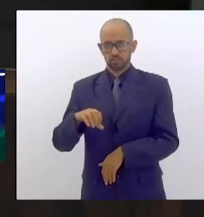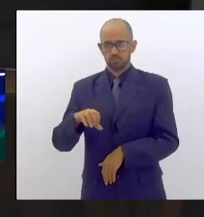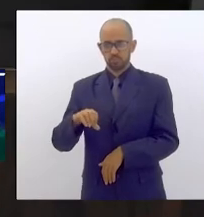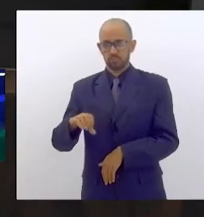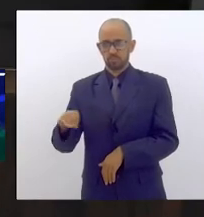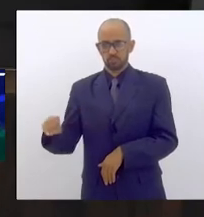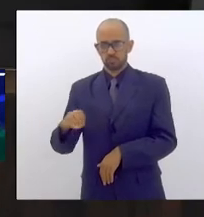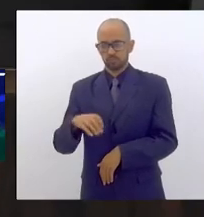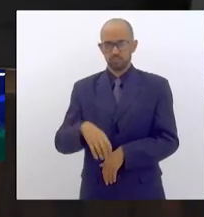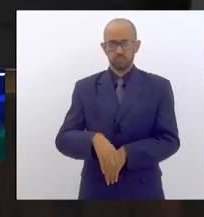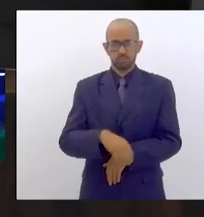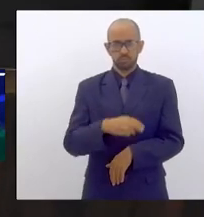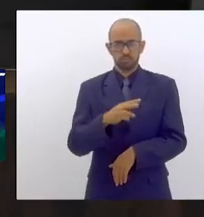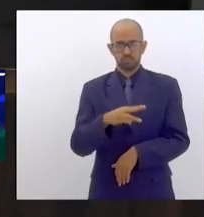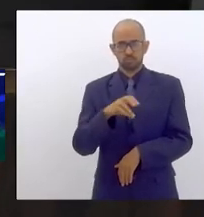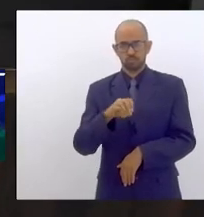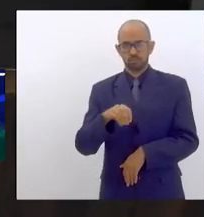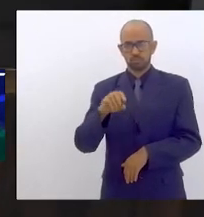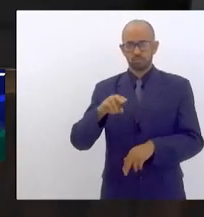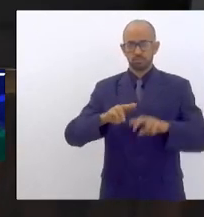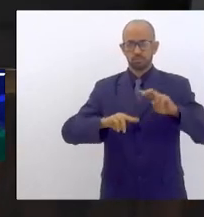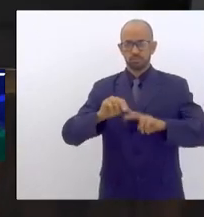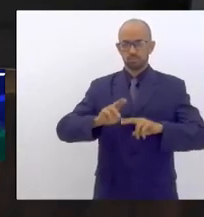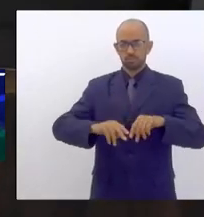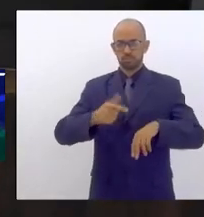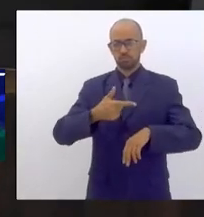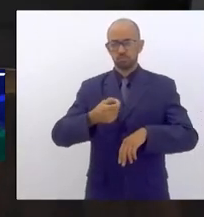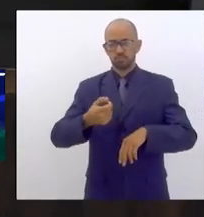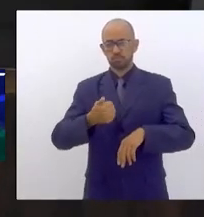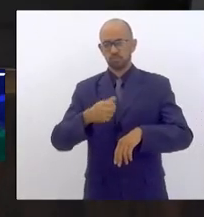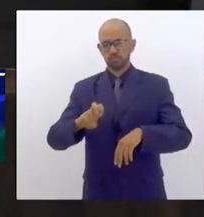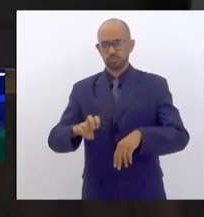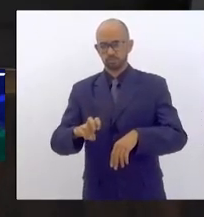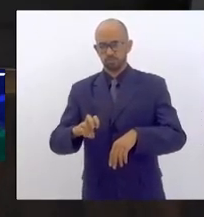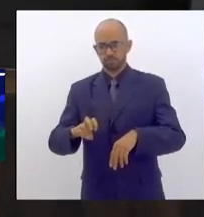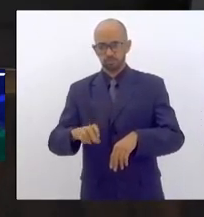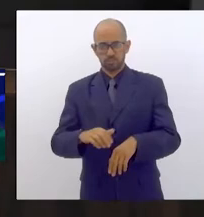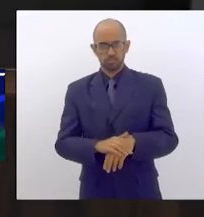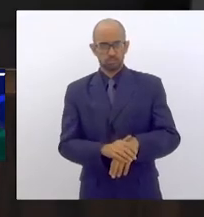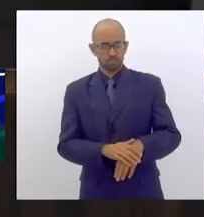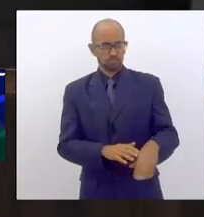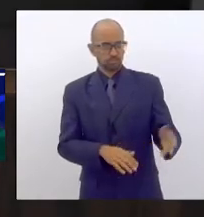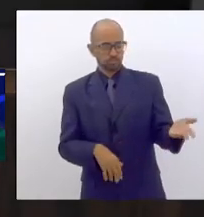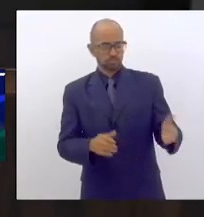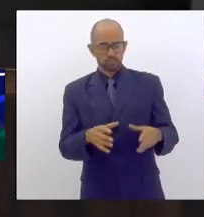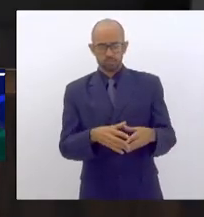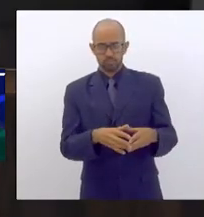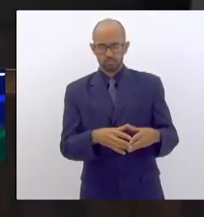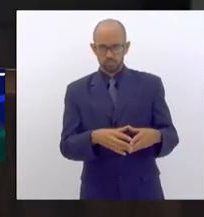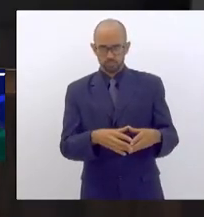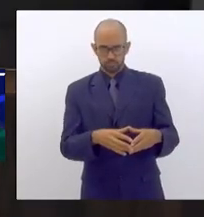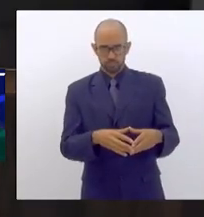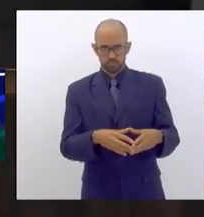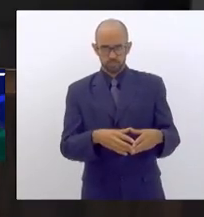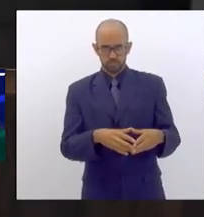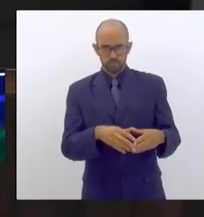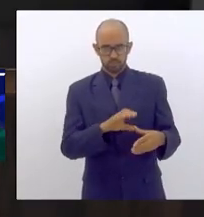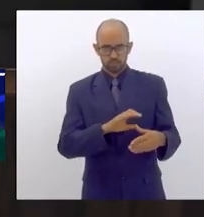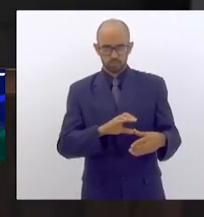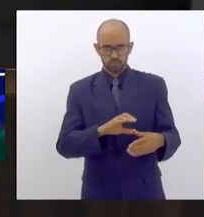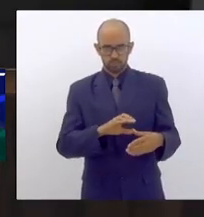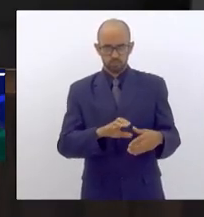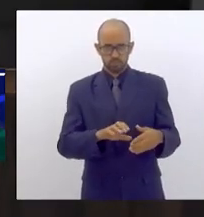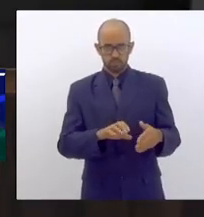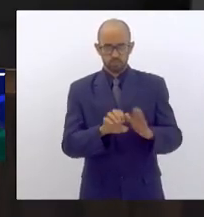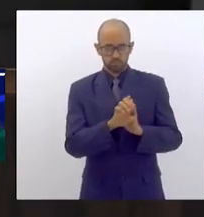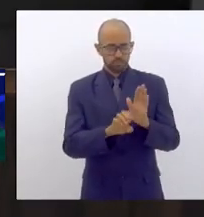6846 de 30 de junho de 14, da outras providências, pendendo de pareceres da Comissão de Emendas Constitucionais e Vetos.